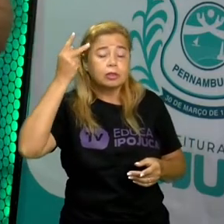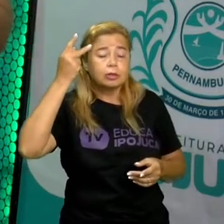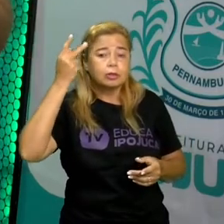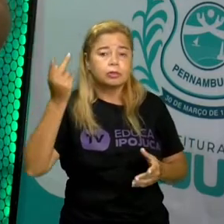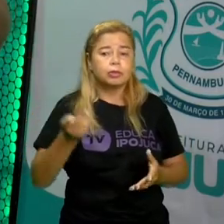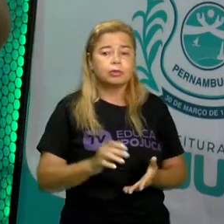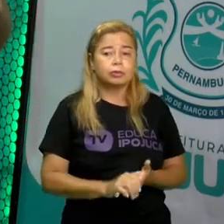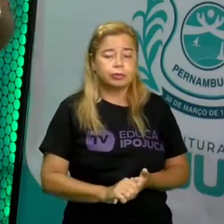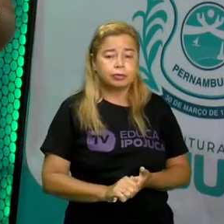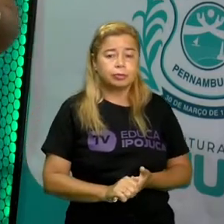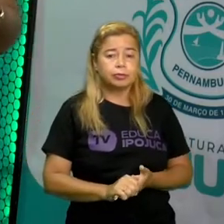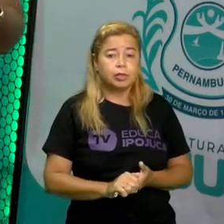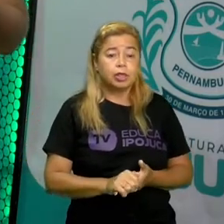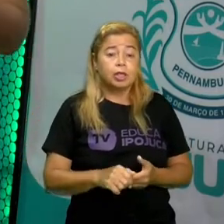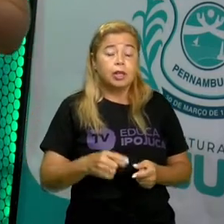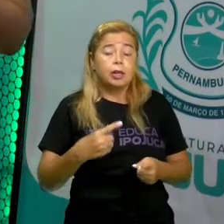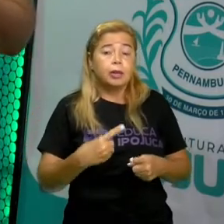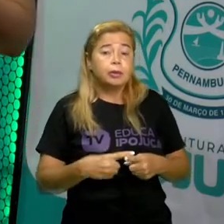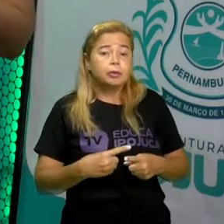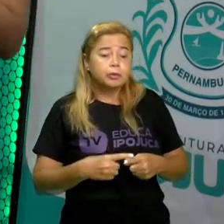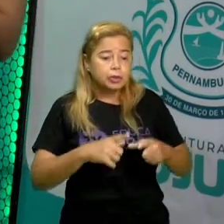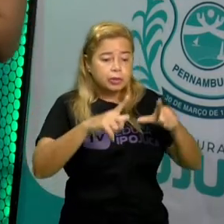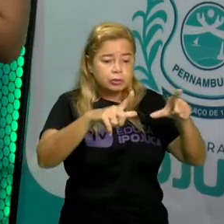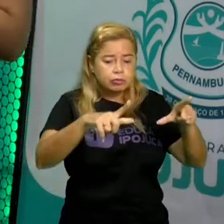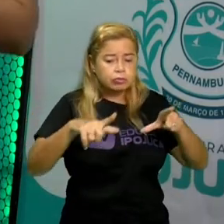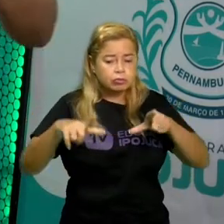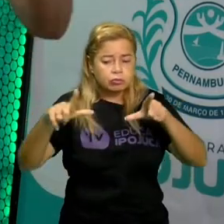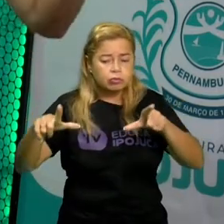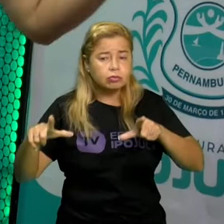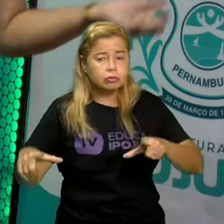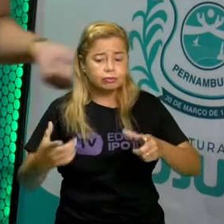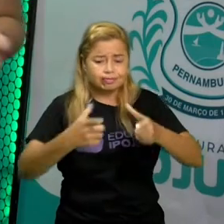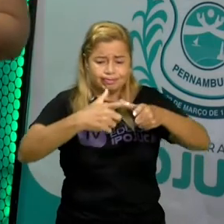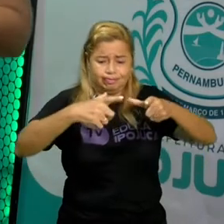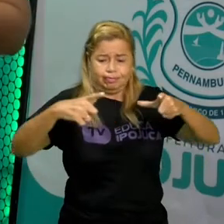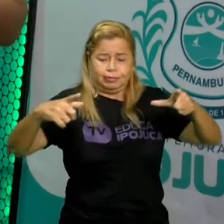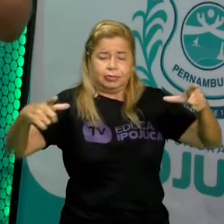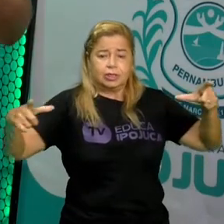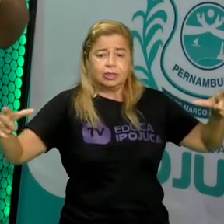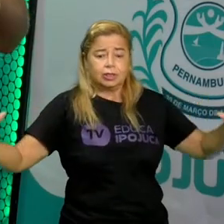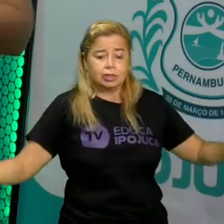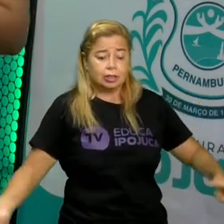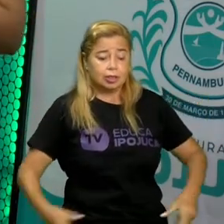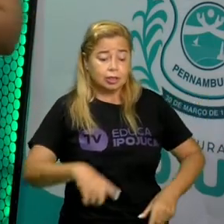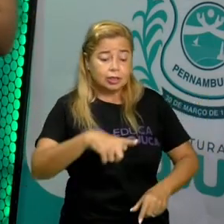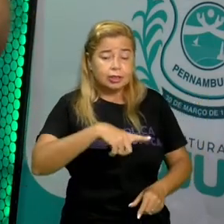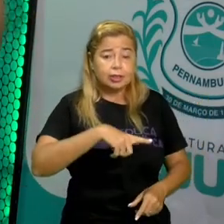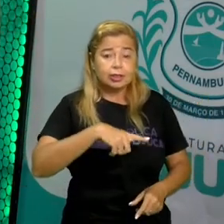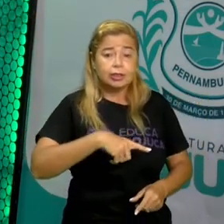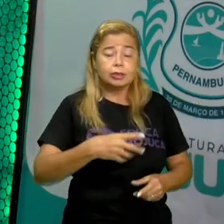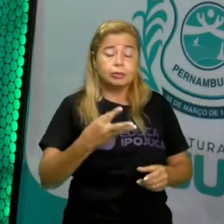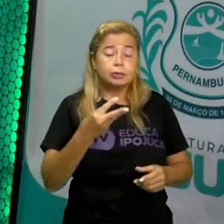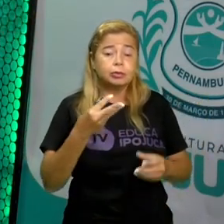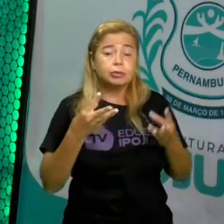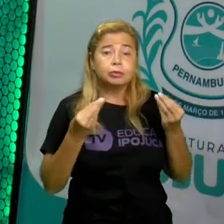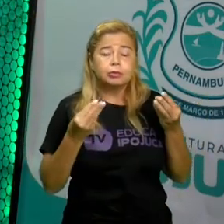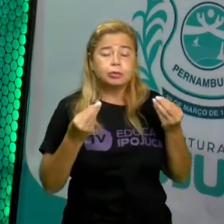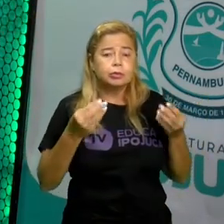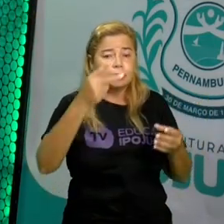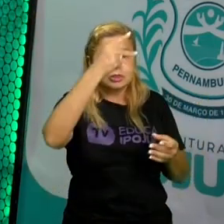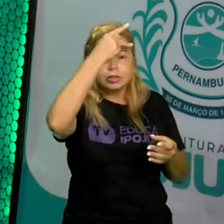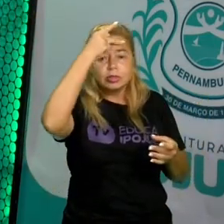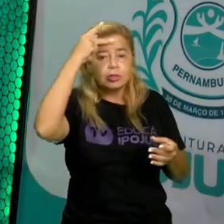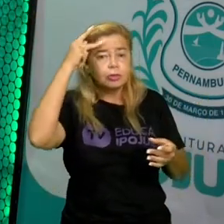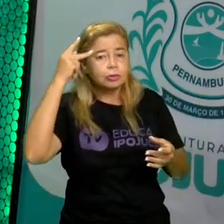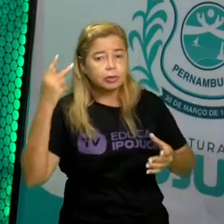Pela quantidade de terras que tem lá, a densidade demográfica de lá, é muito grande, é muita gente por quilômetro quadrado. Quando a gente sabe